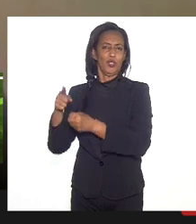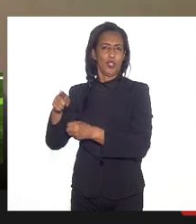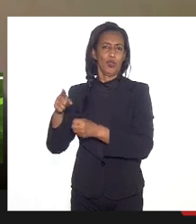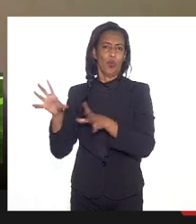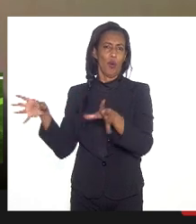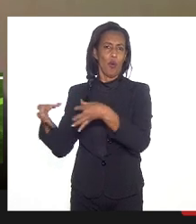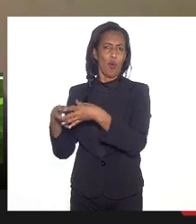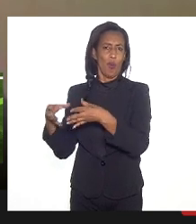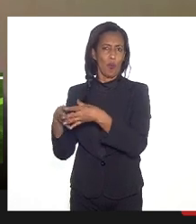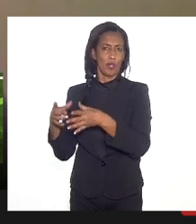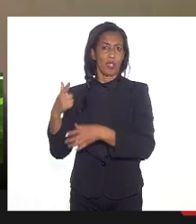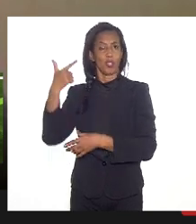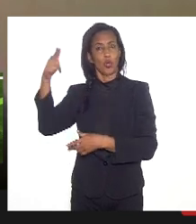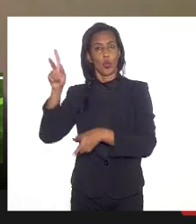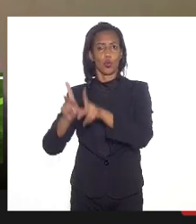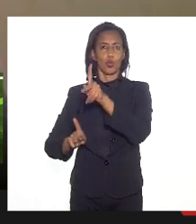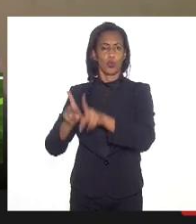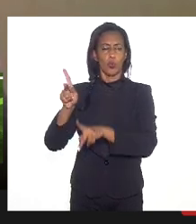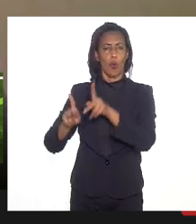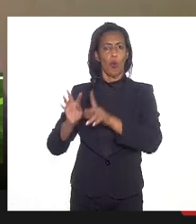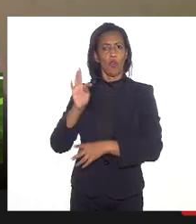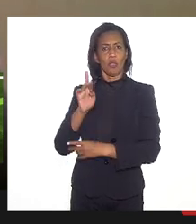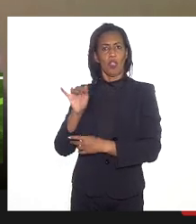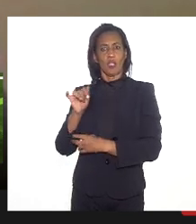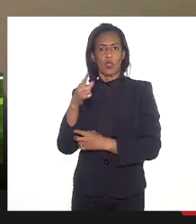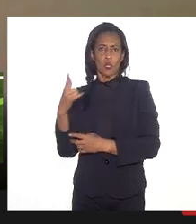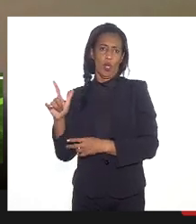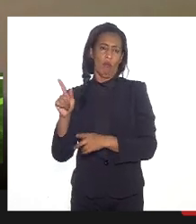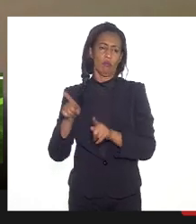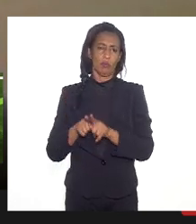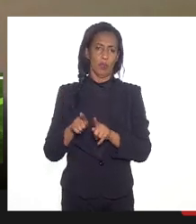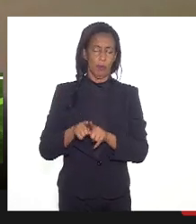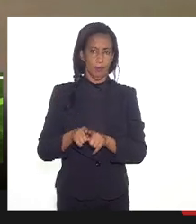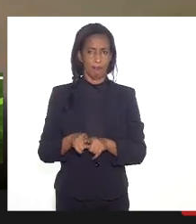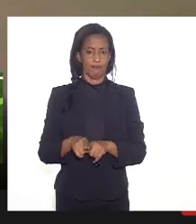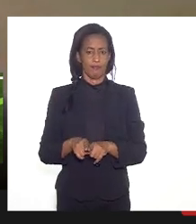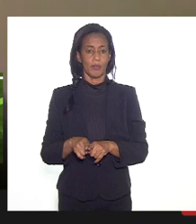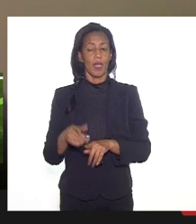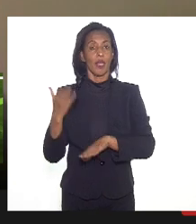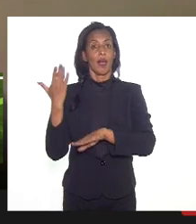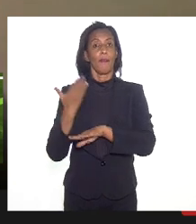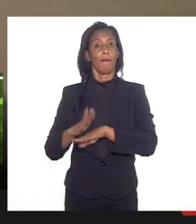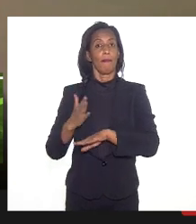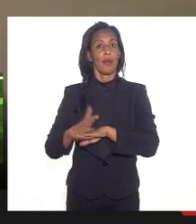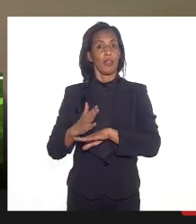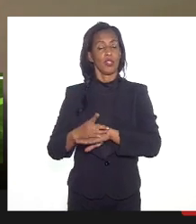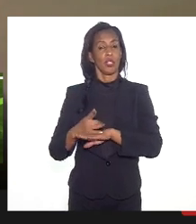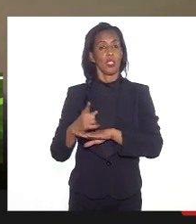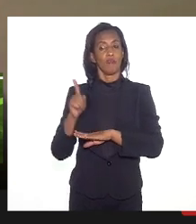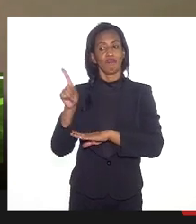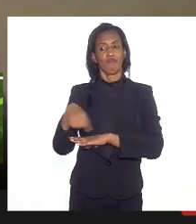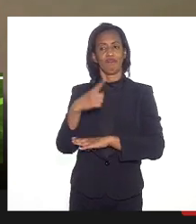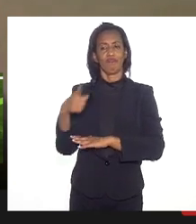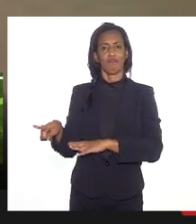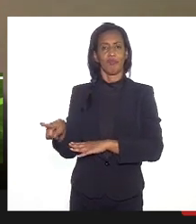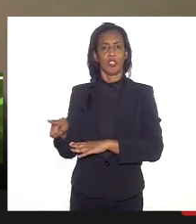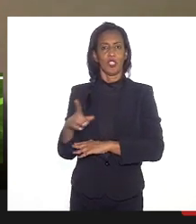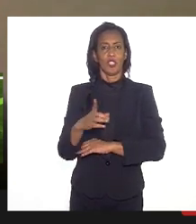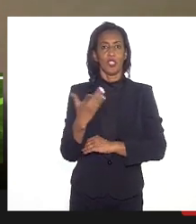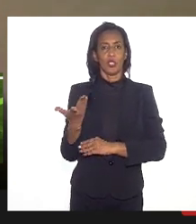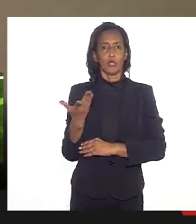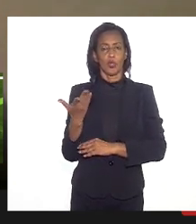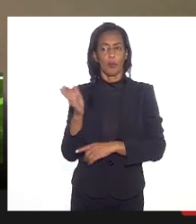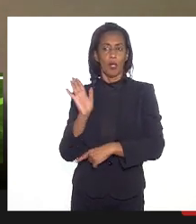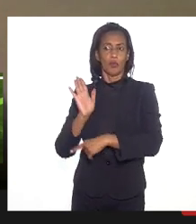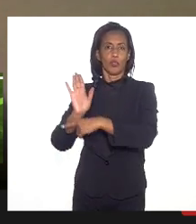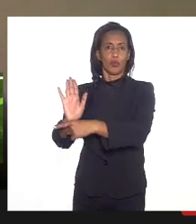outros povos e comunidades tradicionais. É reiterada a prática de negação do direito à consulta prévia,